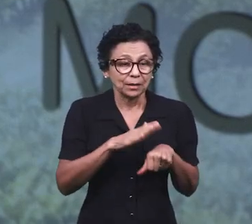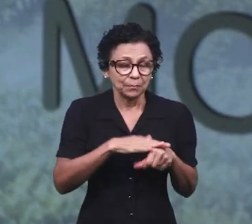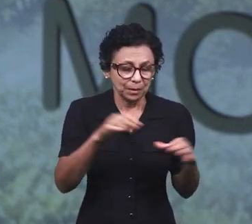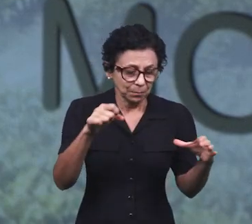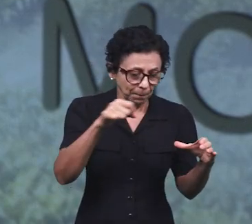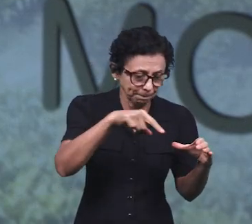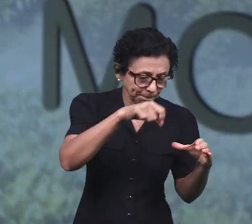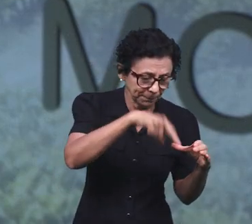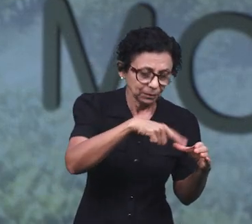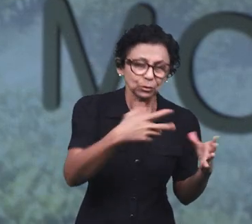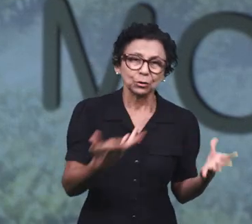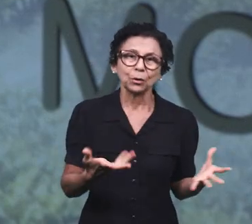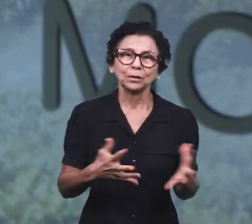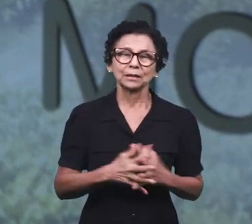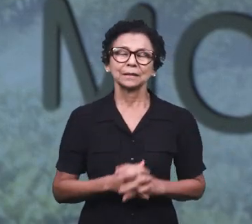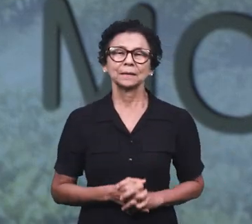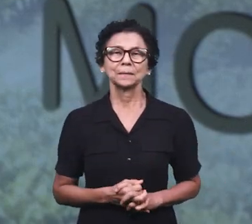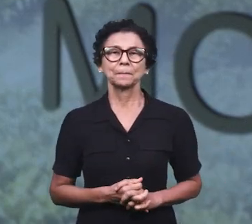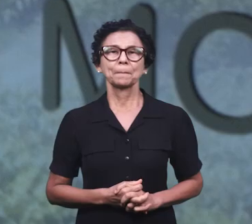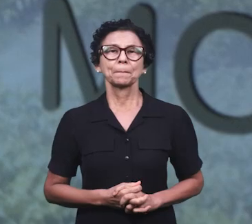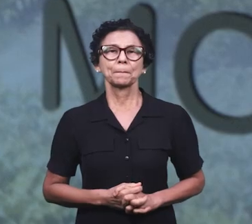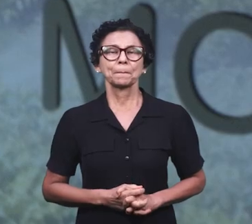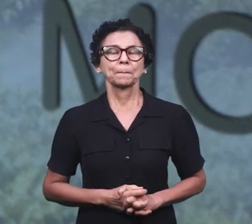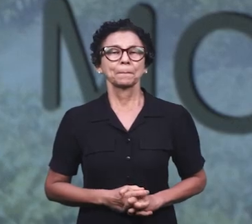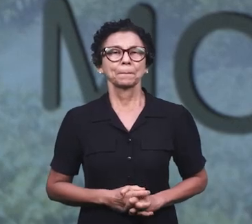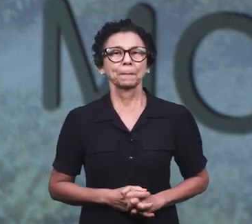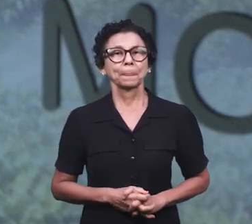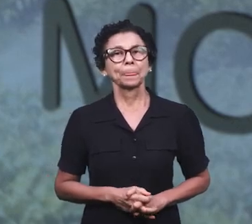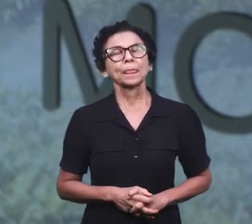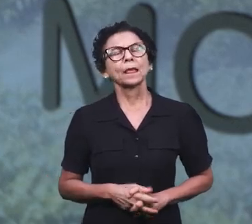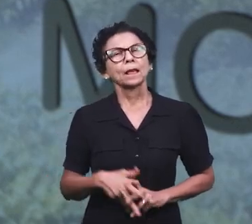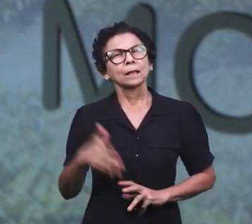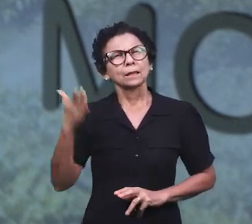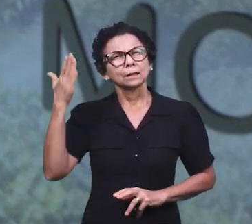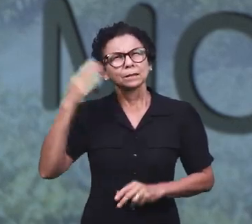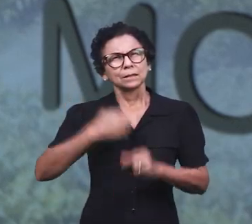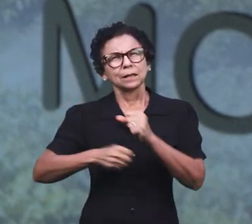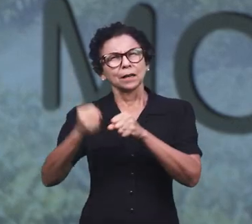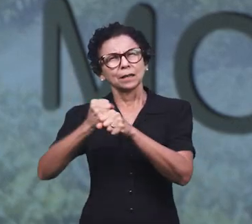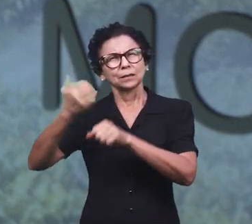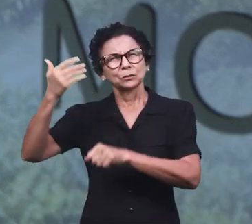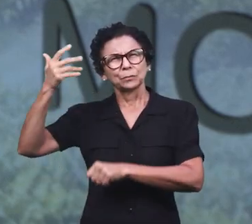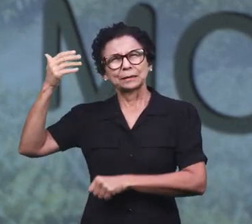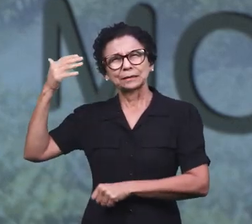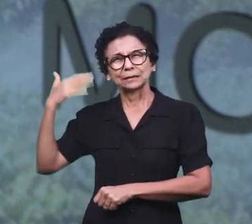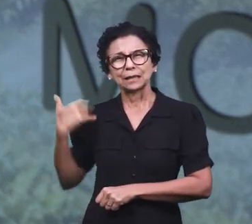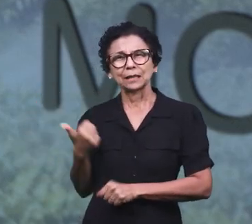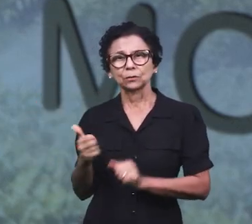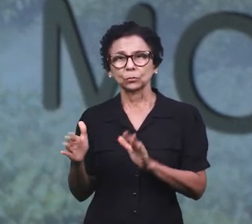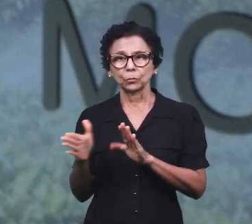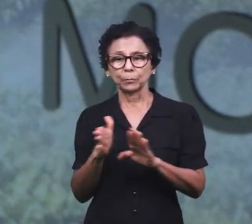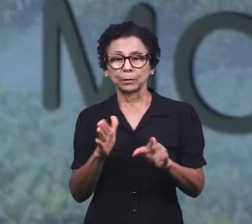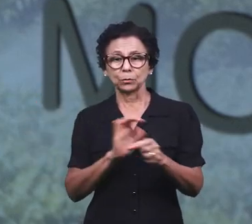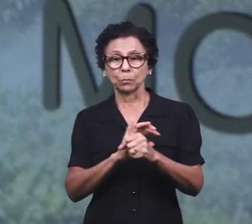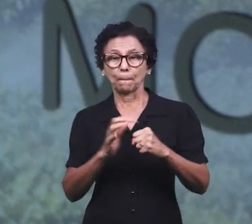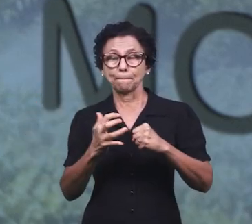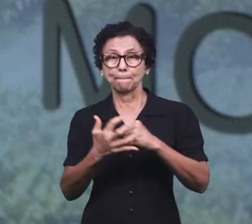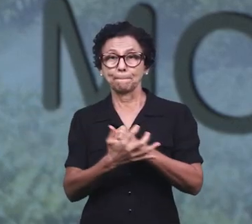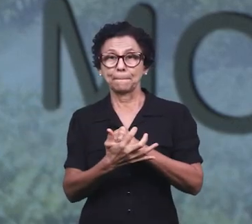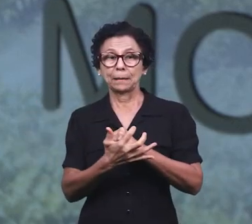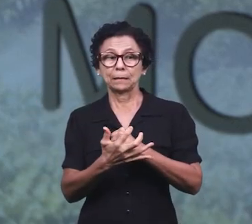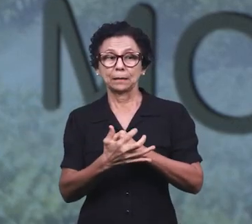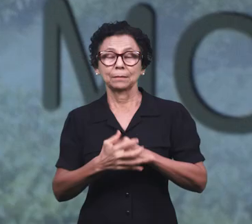de uma casa ali, nós passamos um momento de pandemia muito grande lá atrás e quem tinha essa